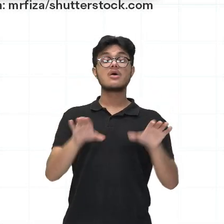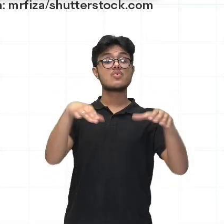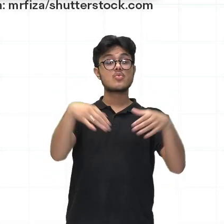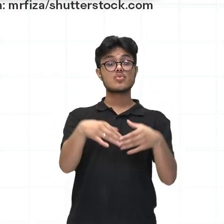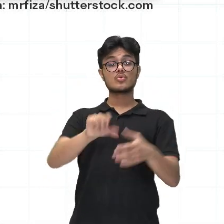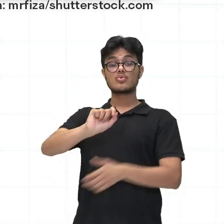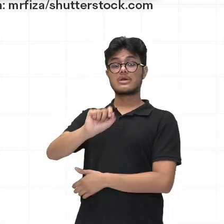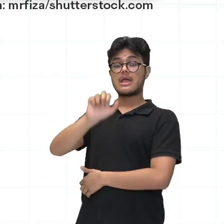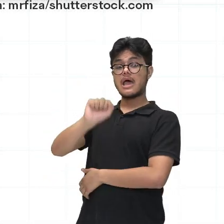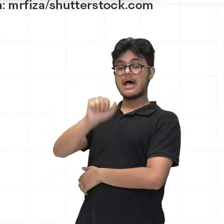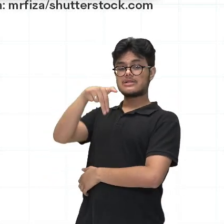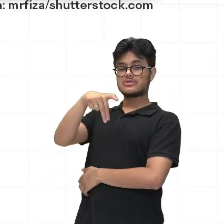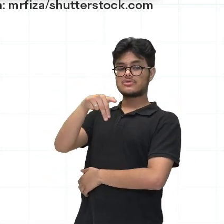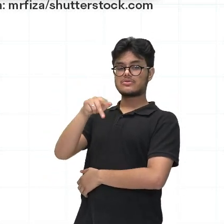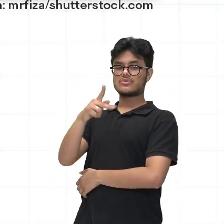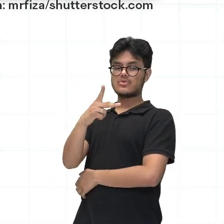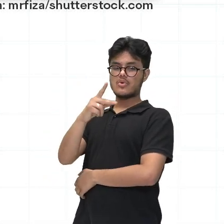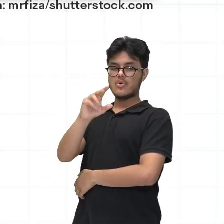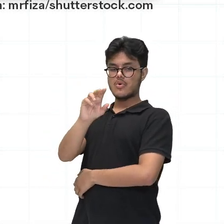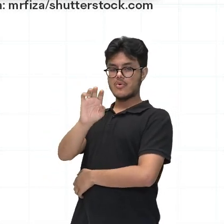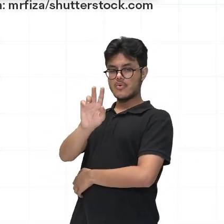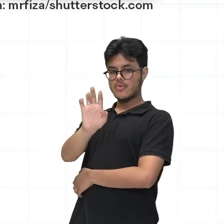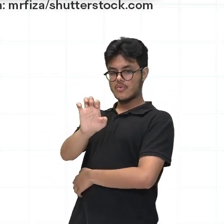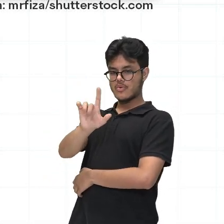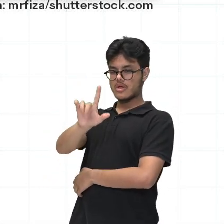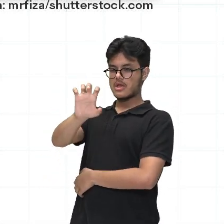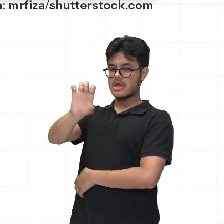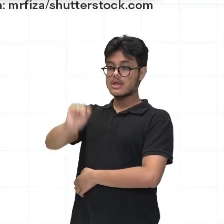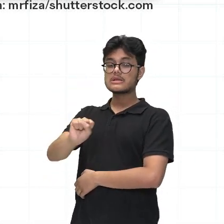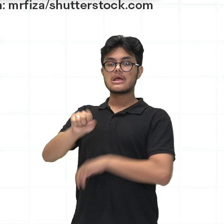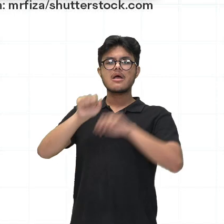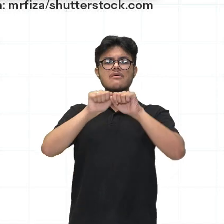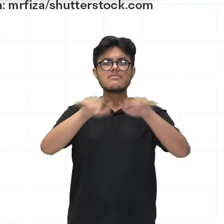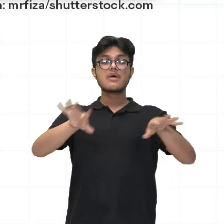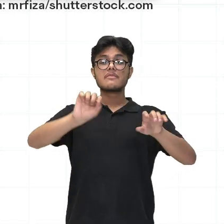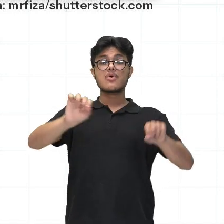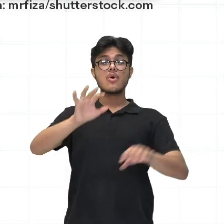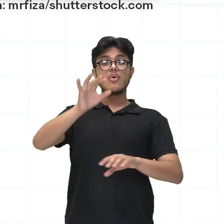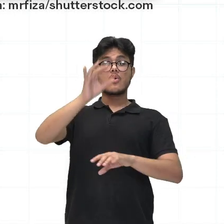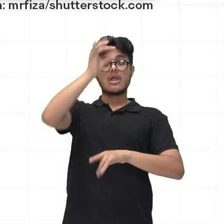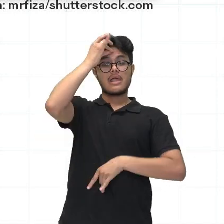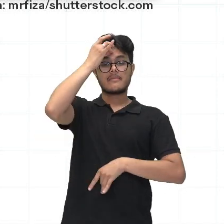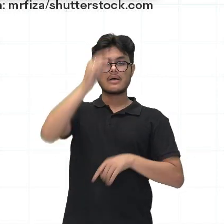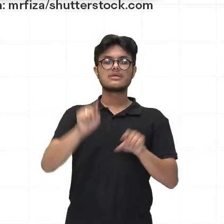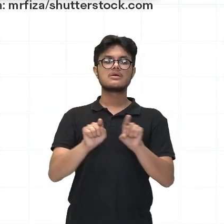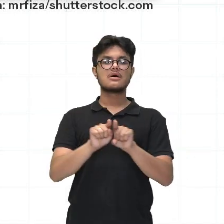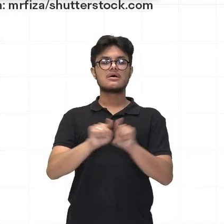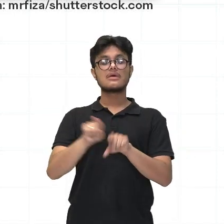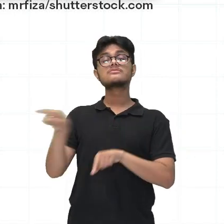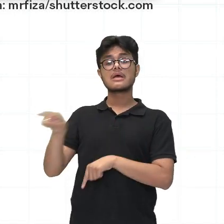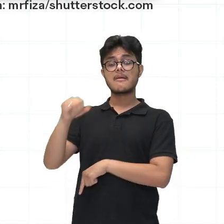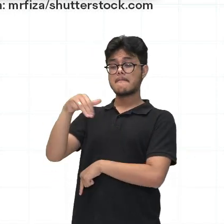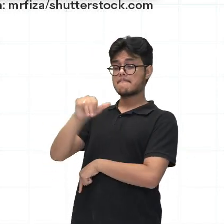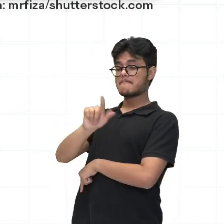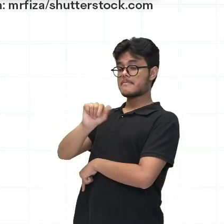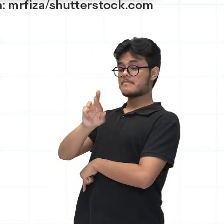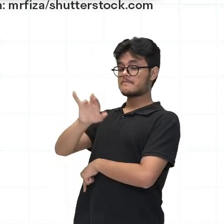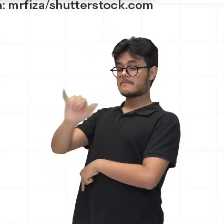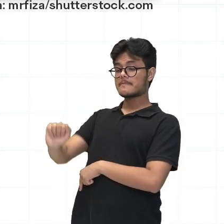atuação transmitindo aí a malária, gente. E a malária, que é também uma